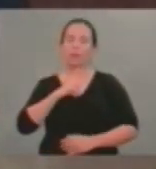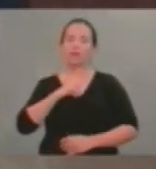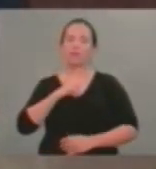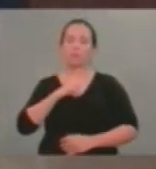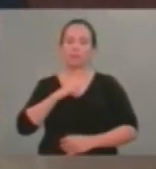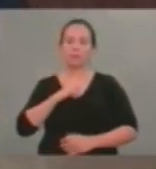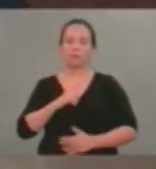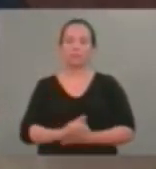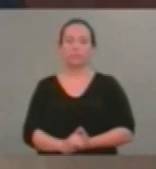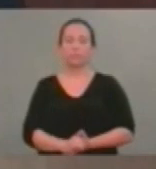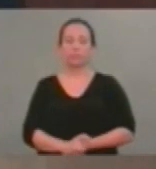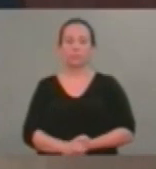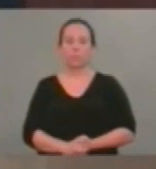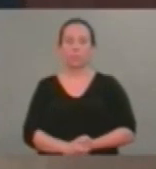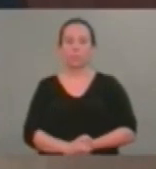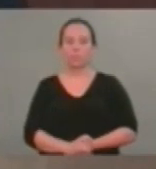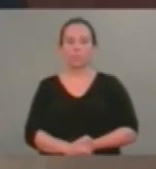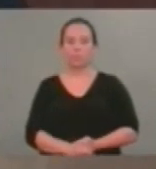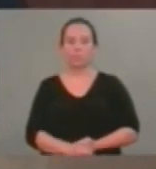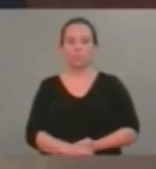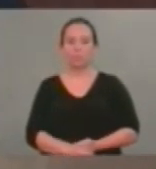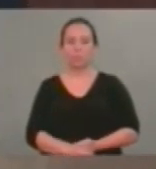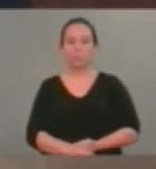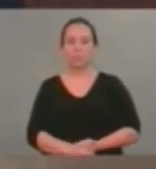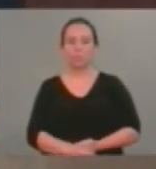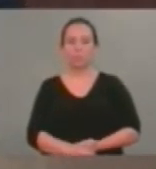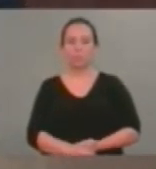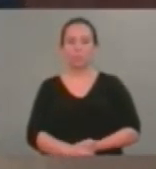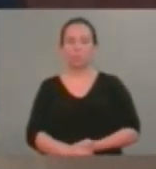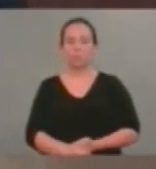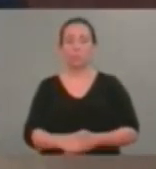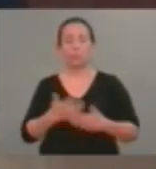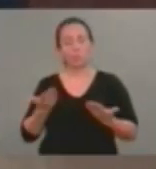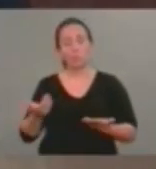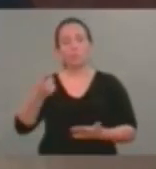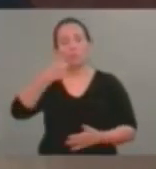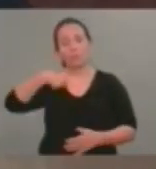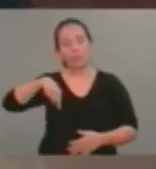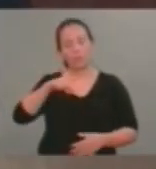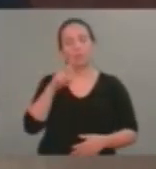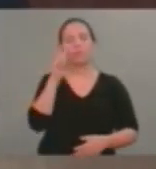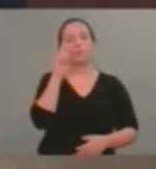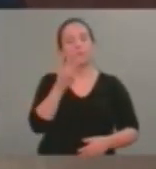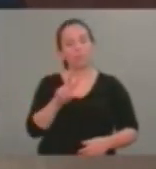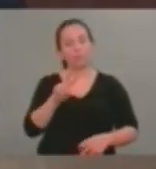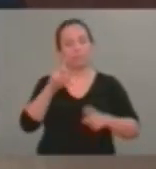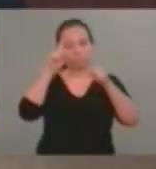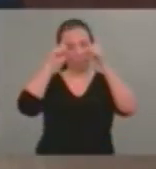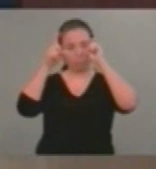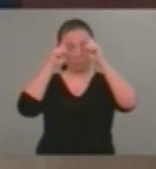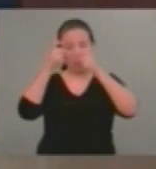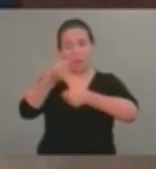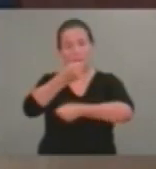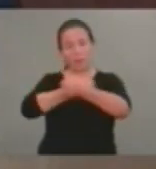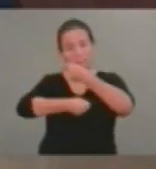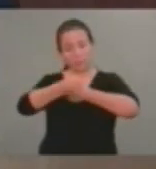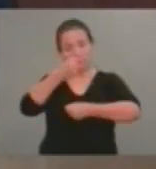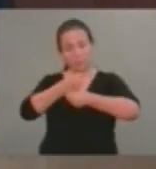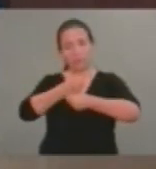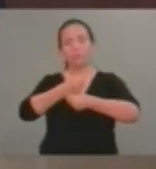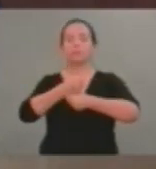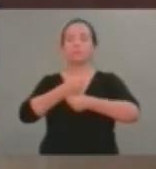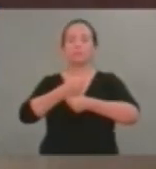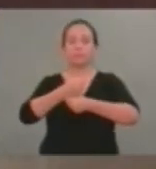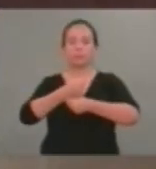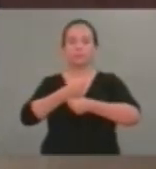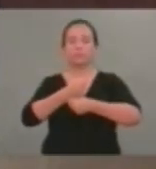anunciar, pelo menos a totalidade do que anunciou. E aí nós temos duas situações. Ainda no ano passado, nós assistimos por diversas vezes,